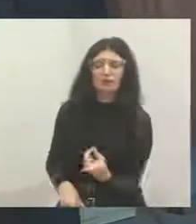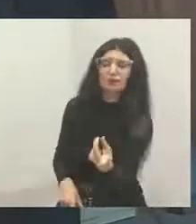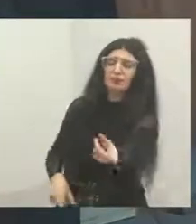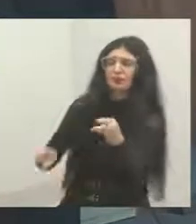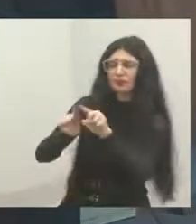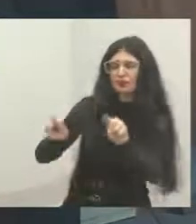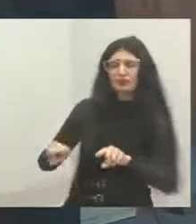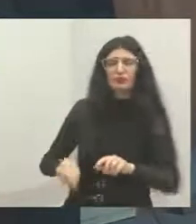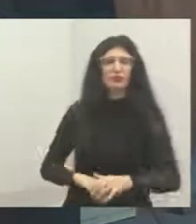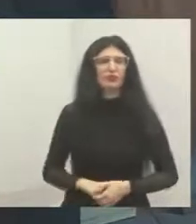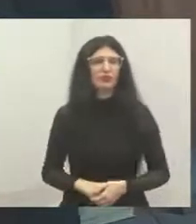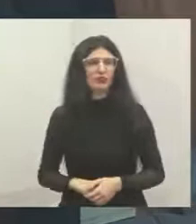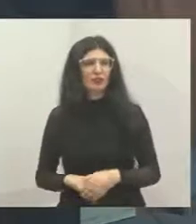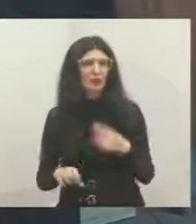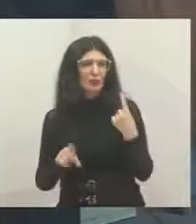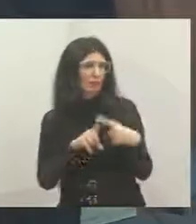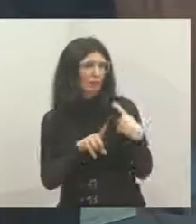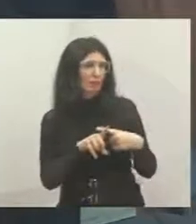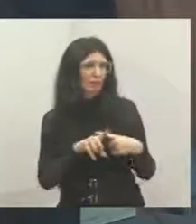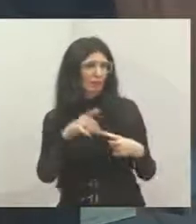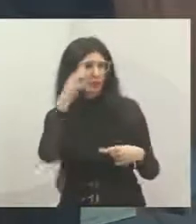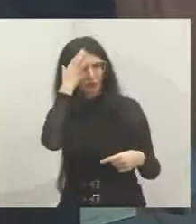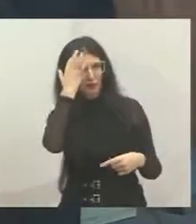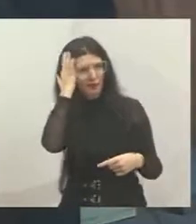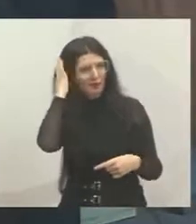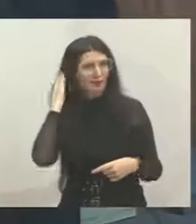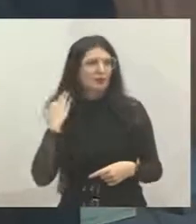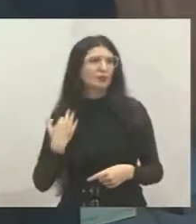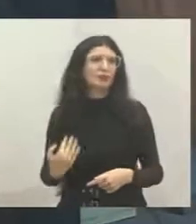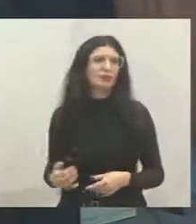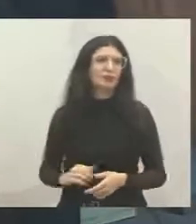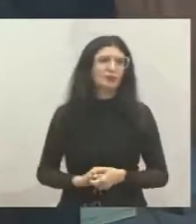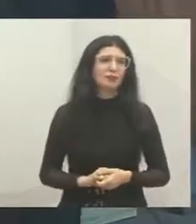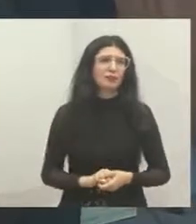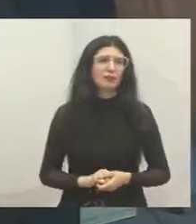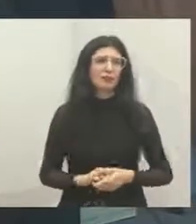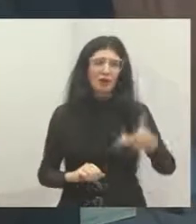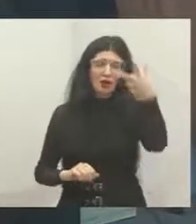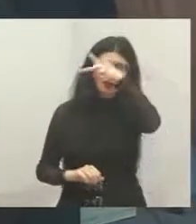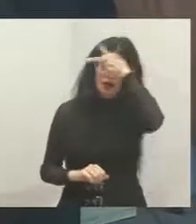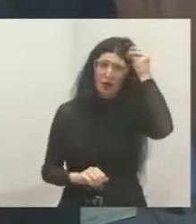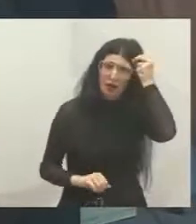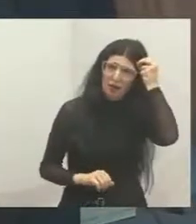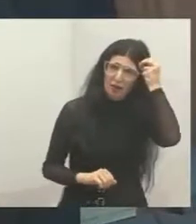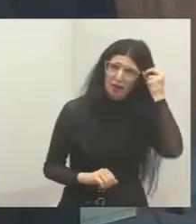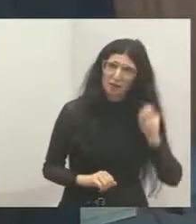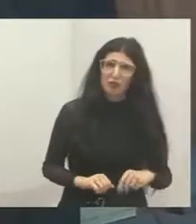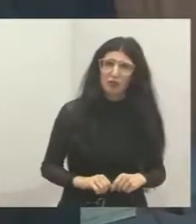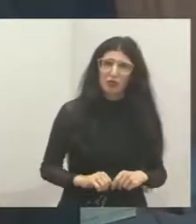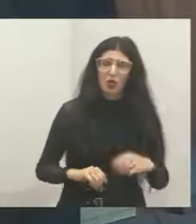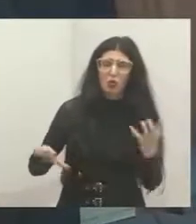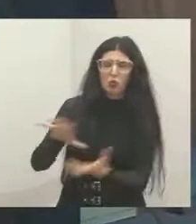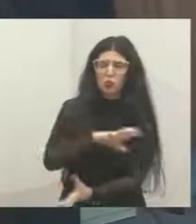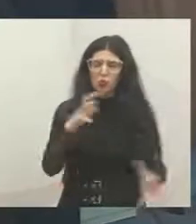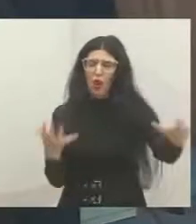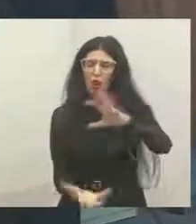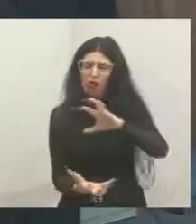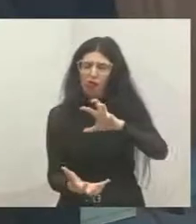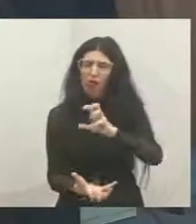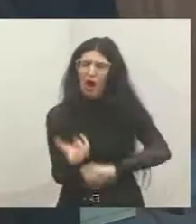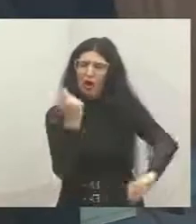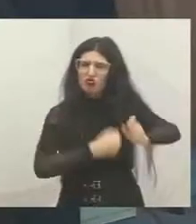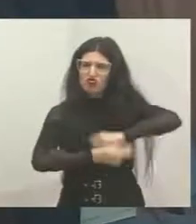não vai mais, a gente não vai ter sobra para o prefeito terminar uma reforma administrativa, não vai